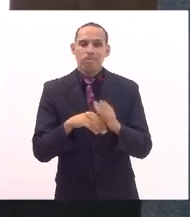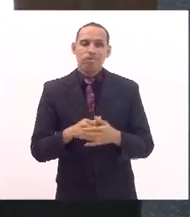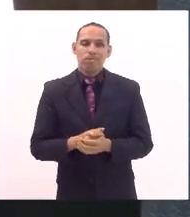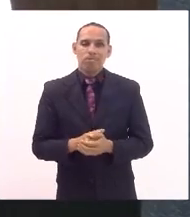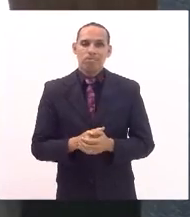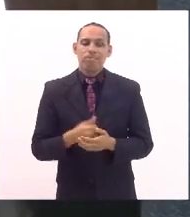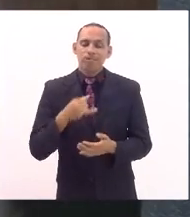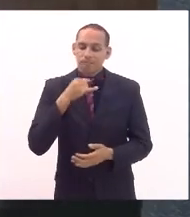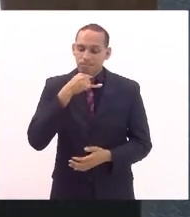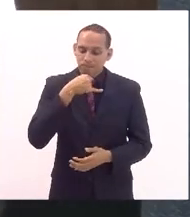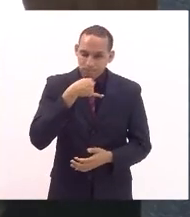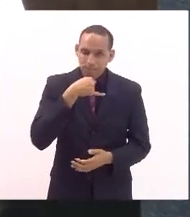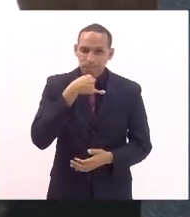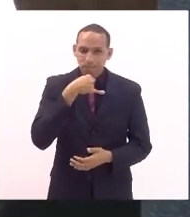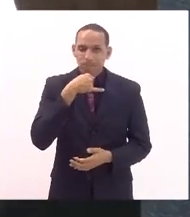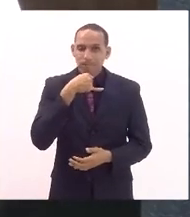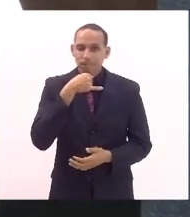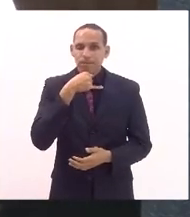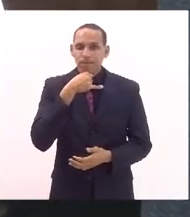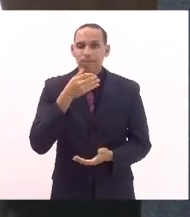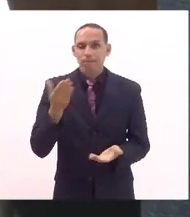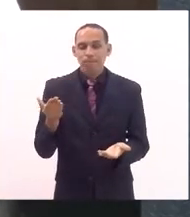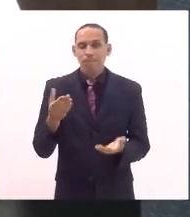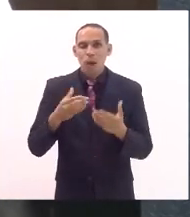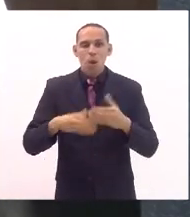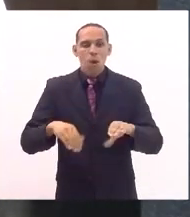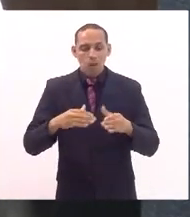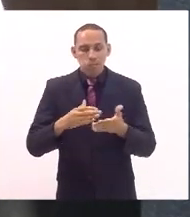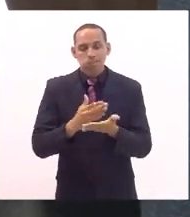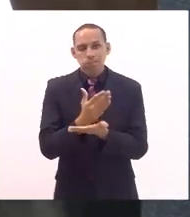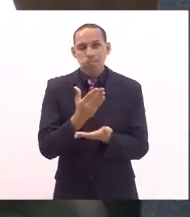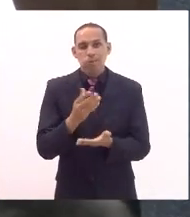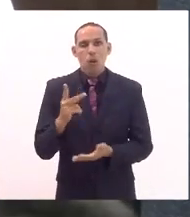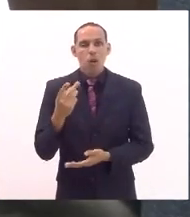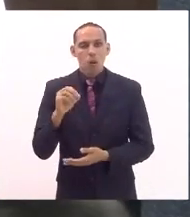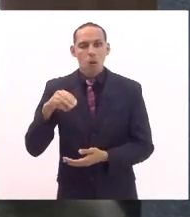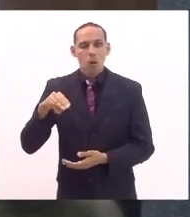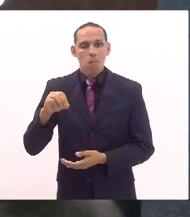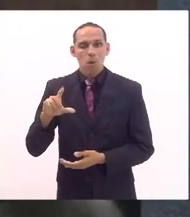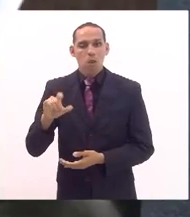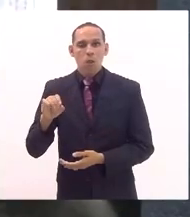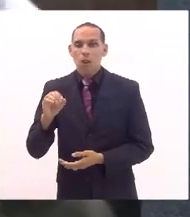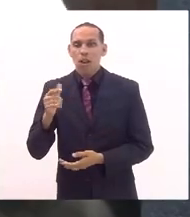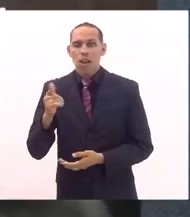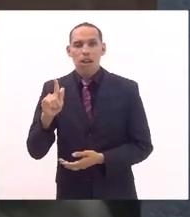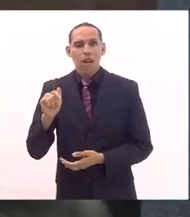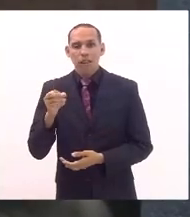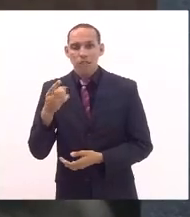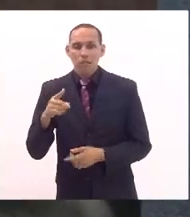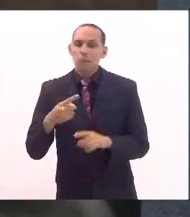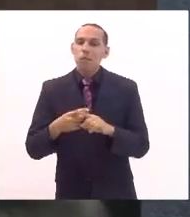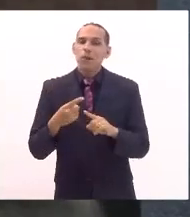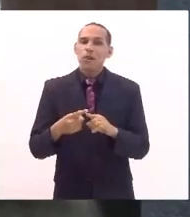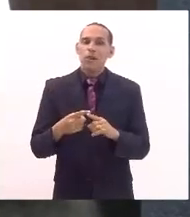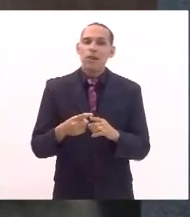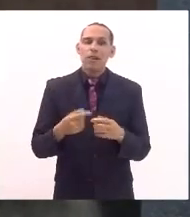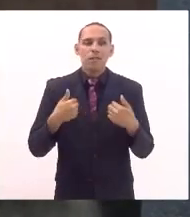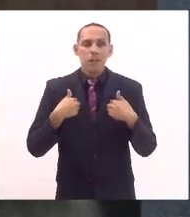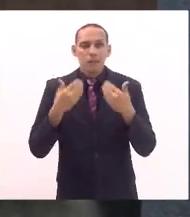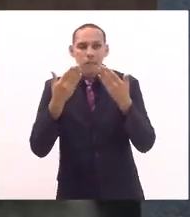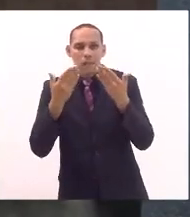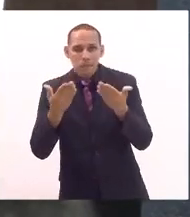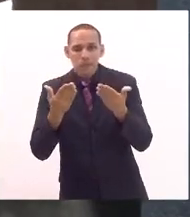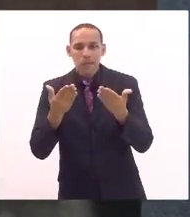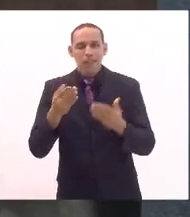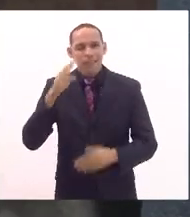vou lamentar a homologação do concurso Deputado Subtenente Bernardo porque vossa excelência' eu e